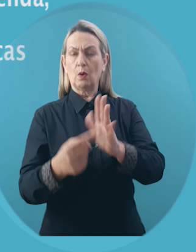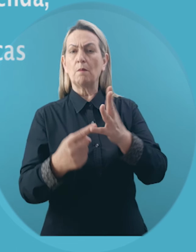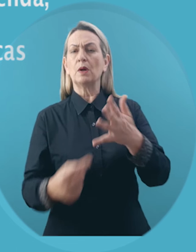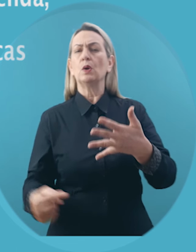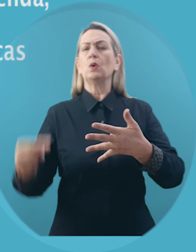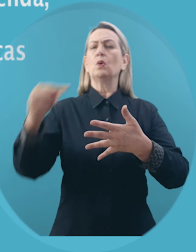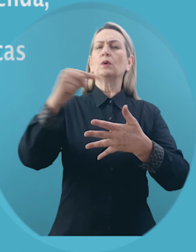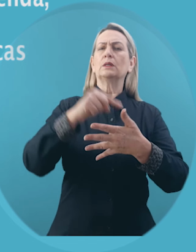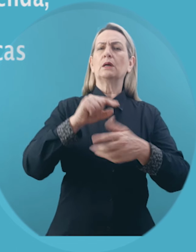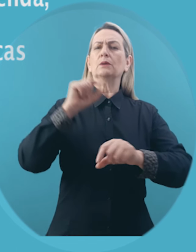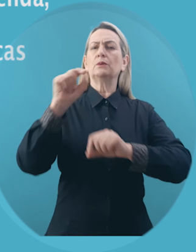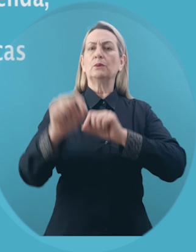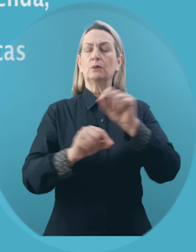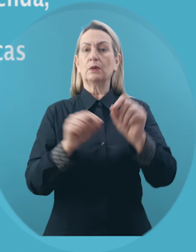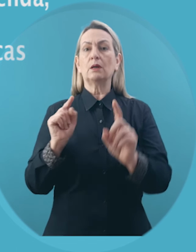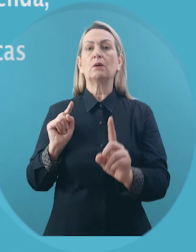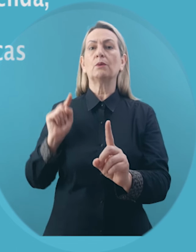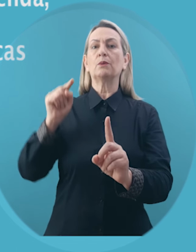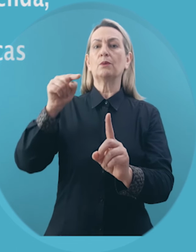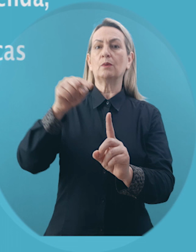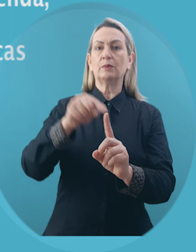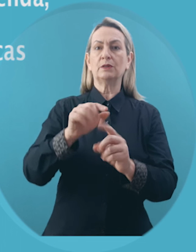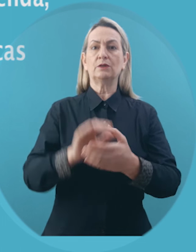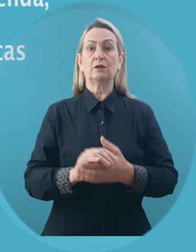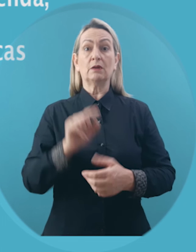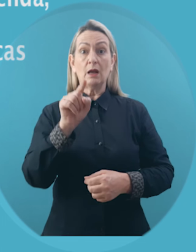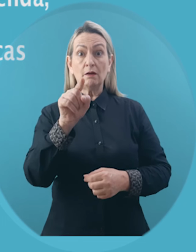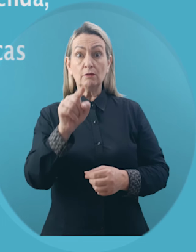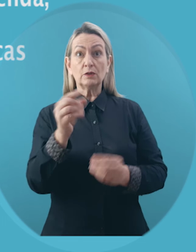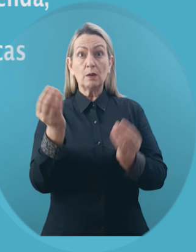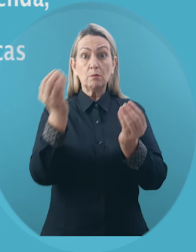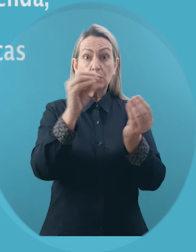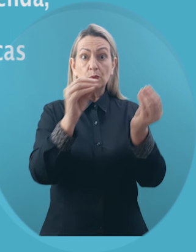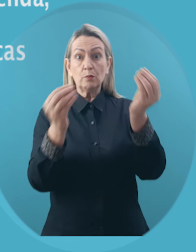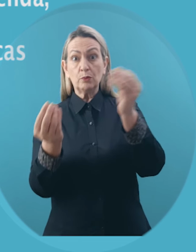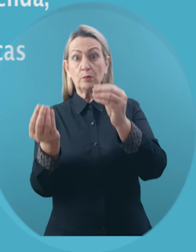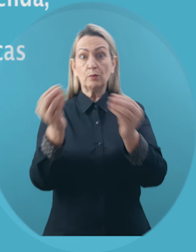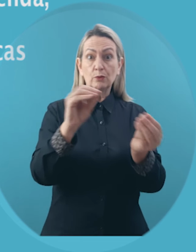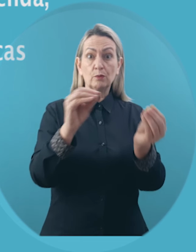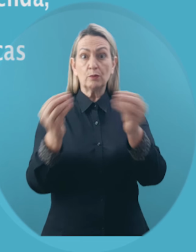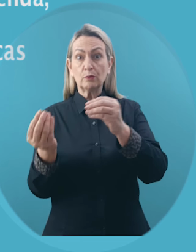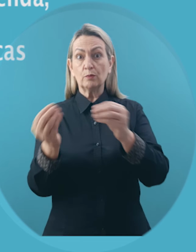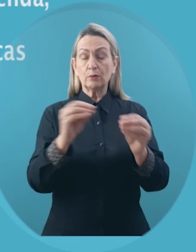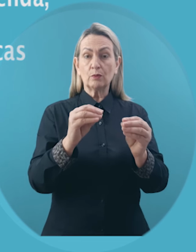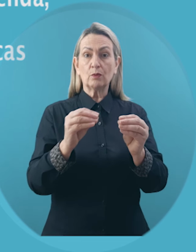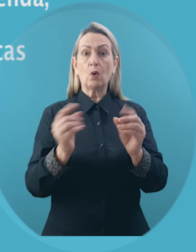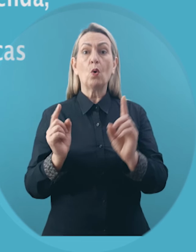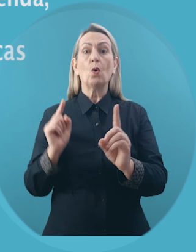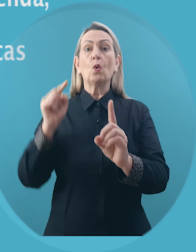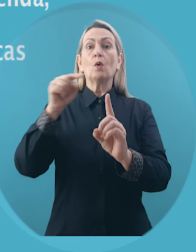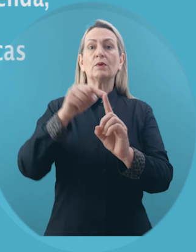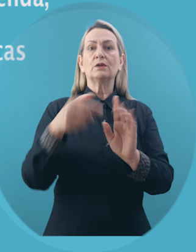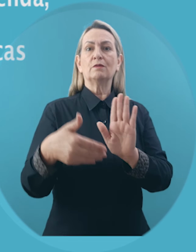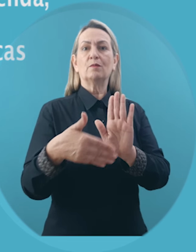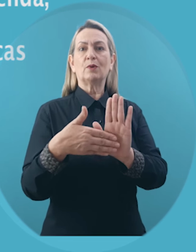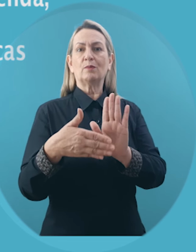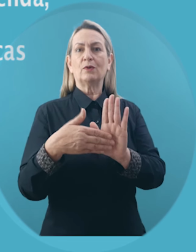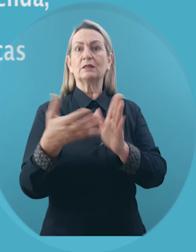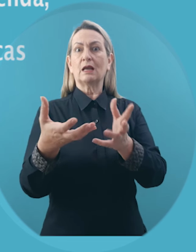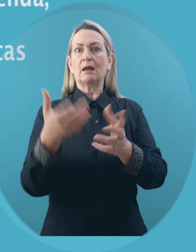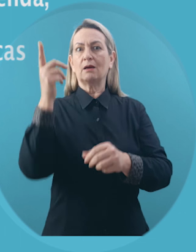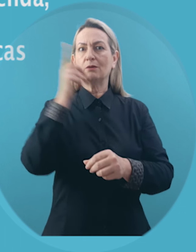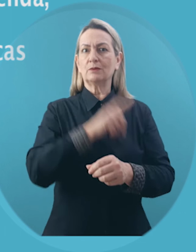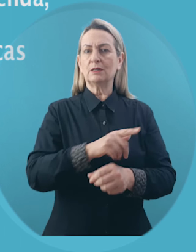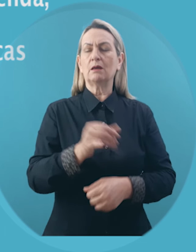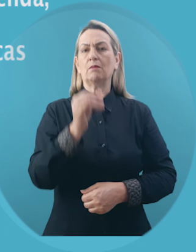deverão buscar prioritariamente os seguintes objetivos e aí vocês vão elencando aqueles